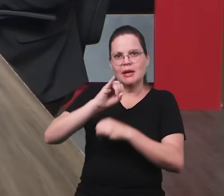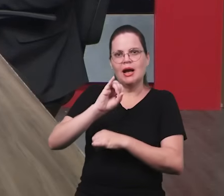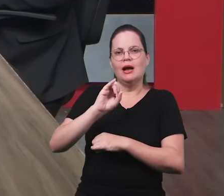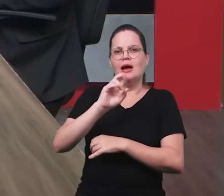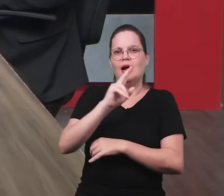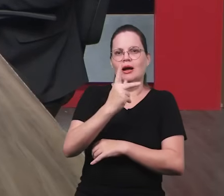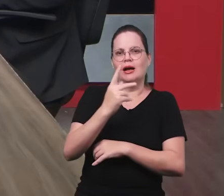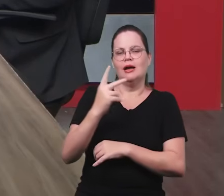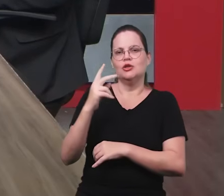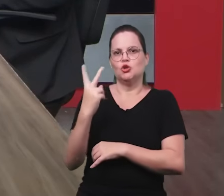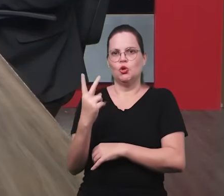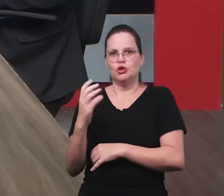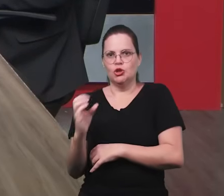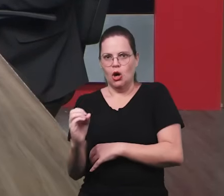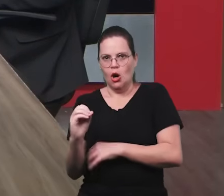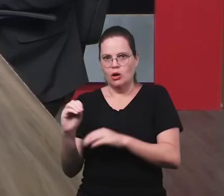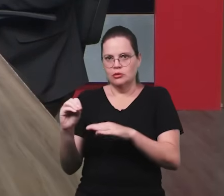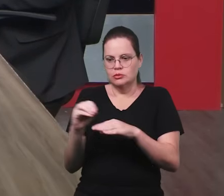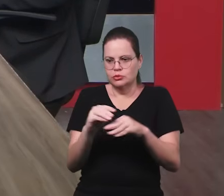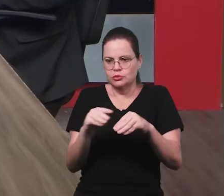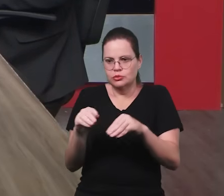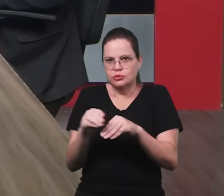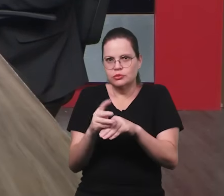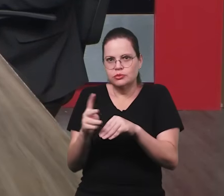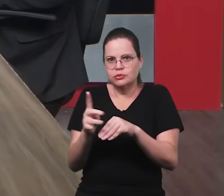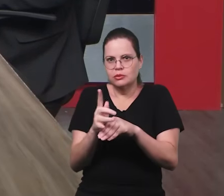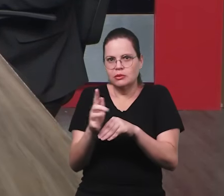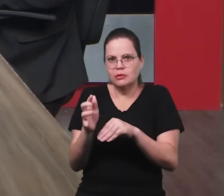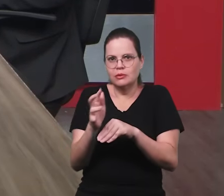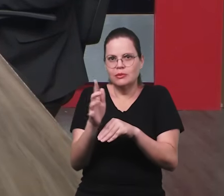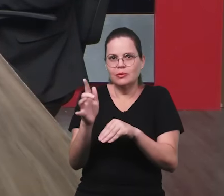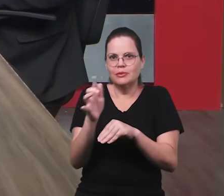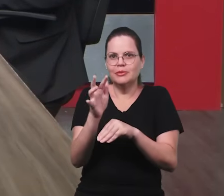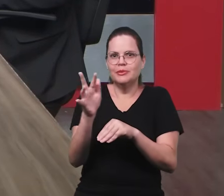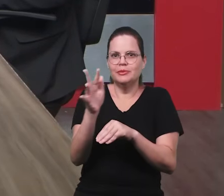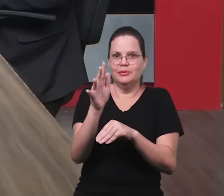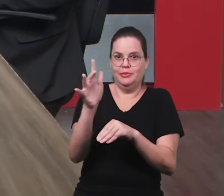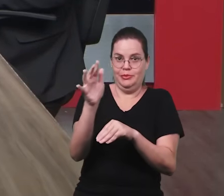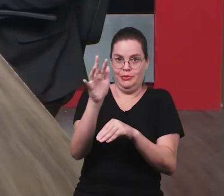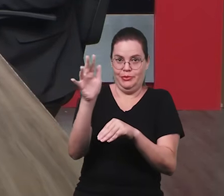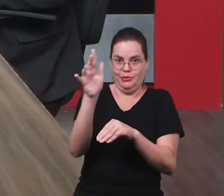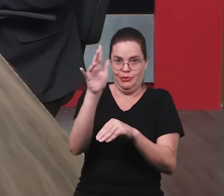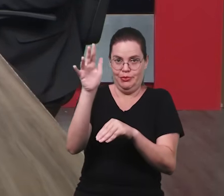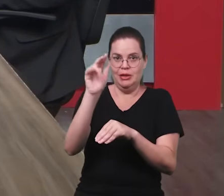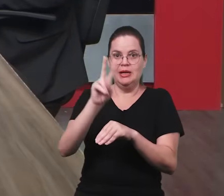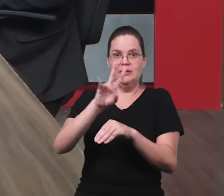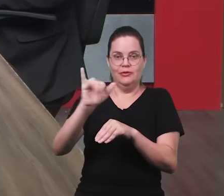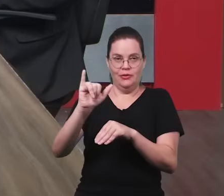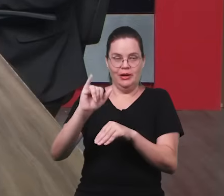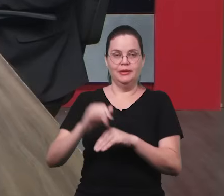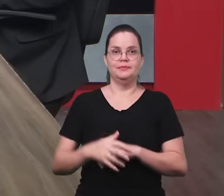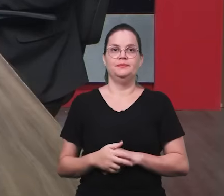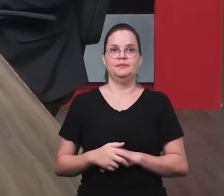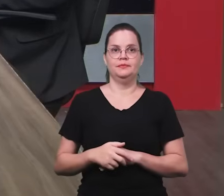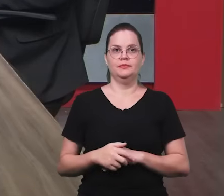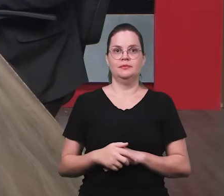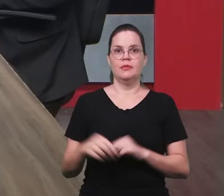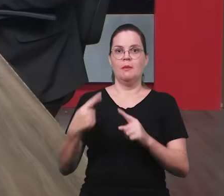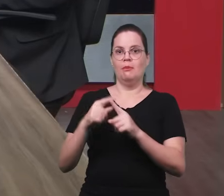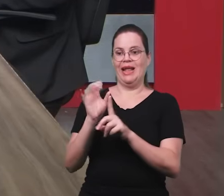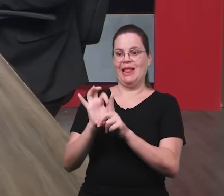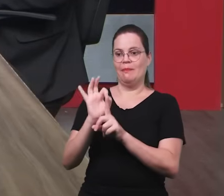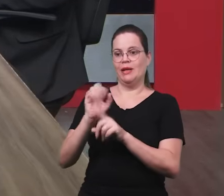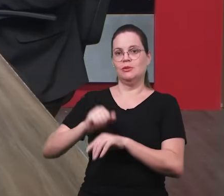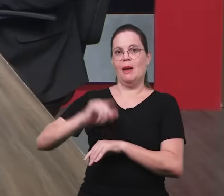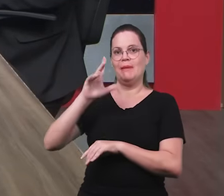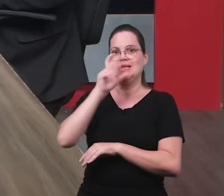ar evapore, né? A água evapore e ela começa a subir. E aí, né, até mostrou um pouco atrás, a divisão